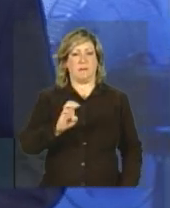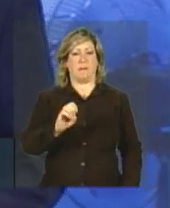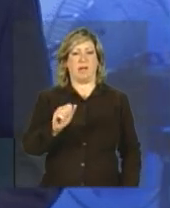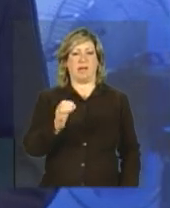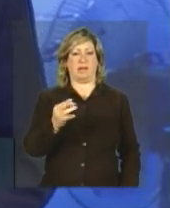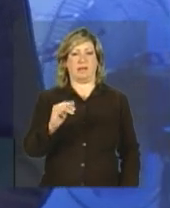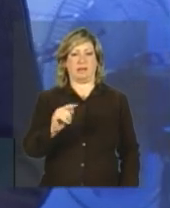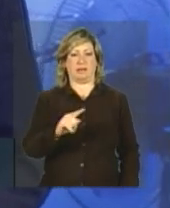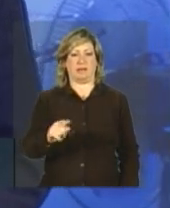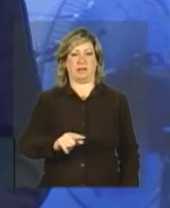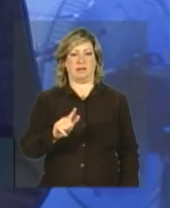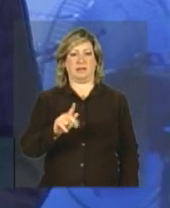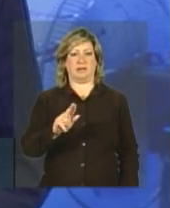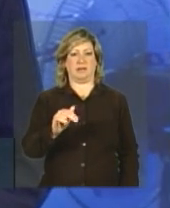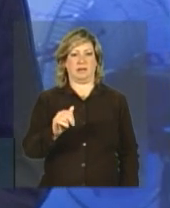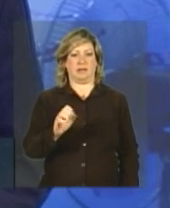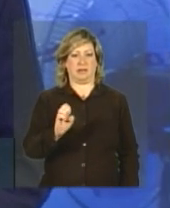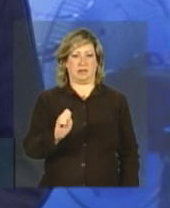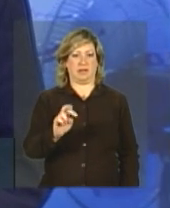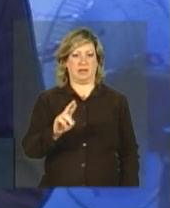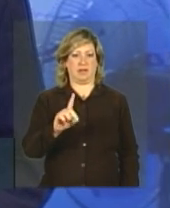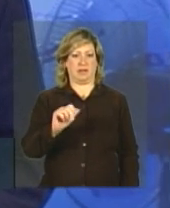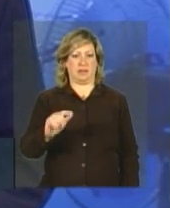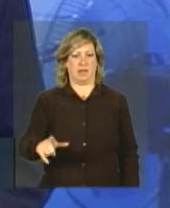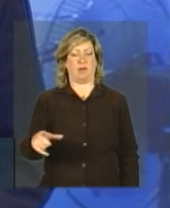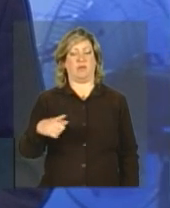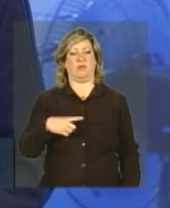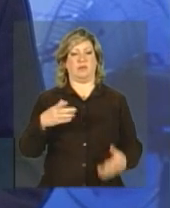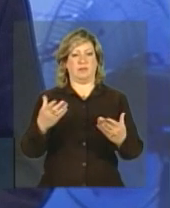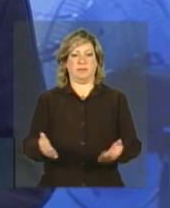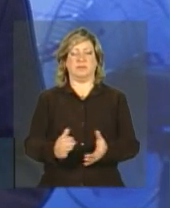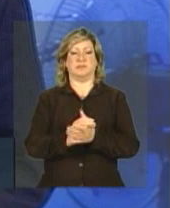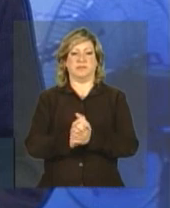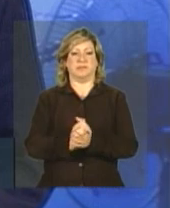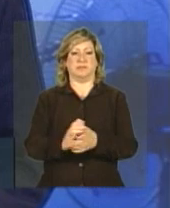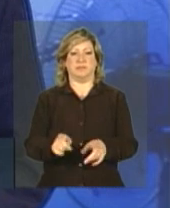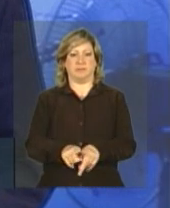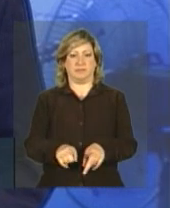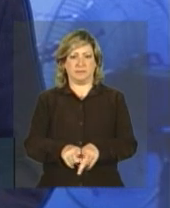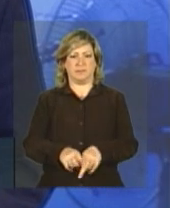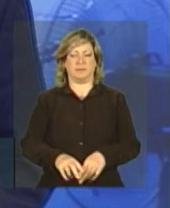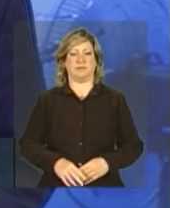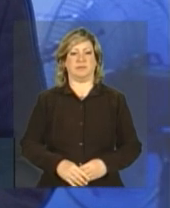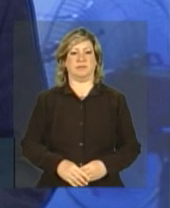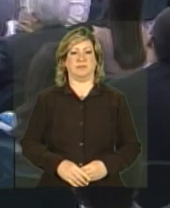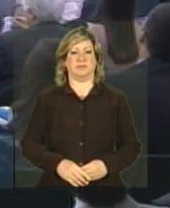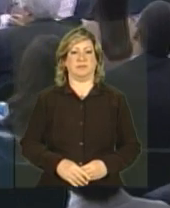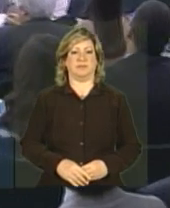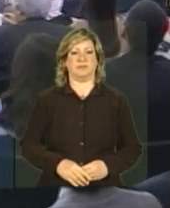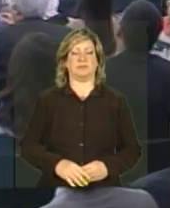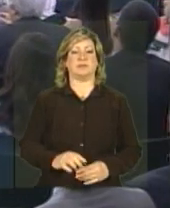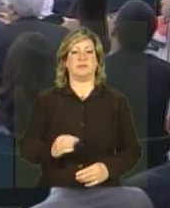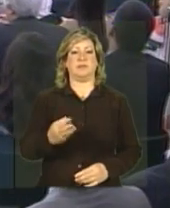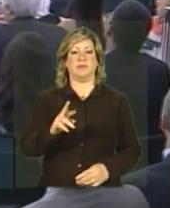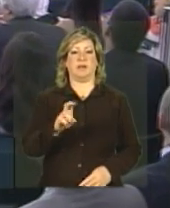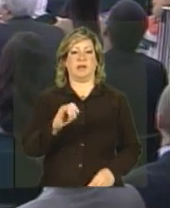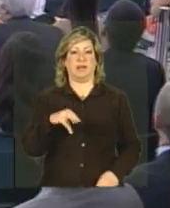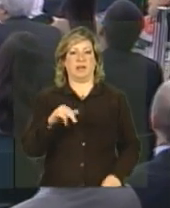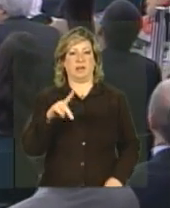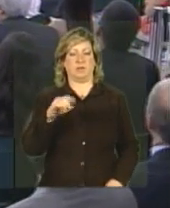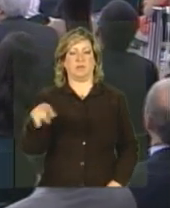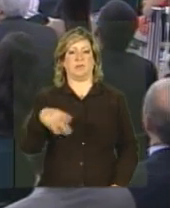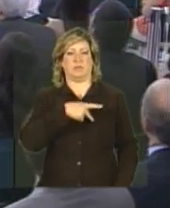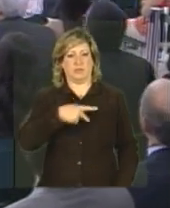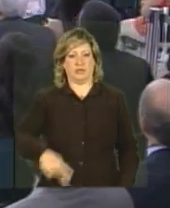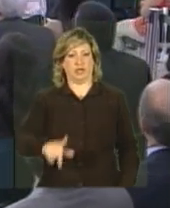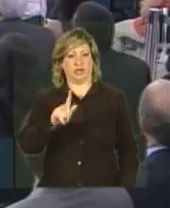Gerdau, da Fundação João Petter Gerdau, senhor Reinaldo Garcia,